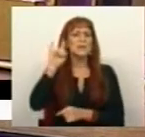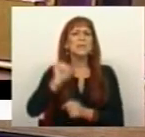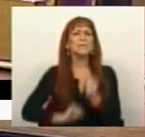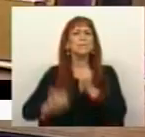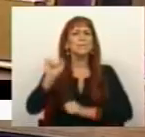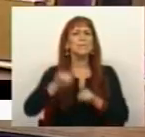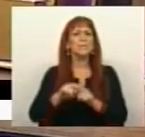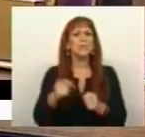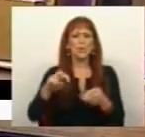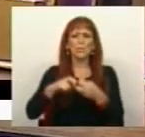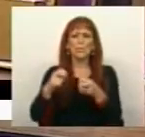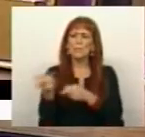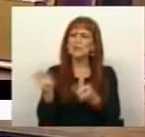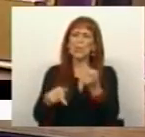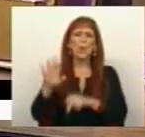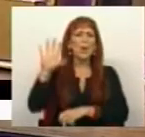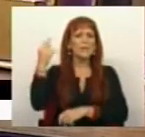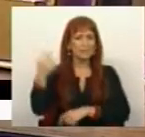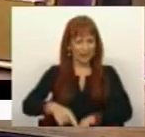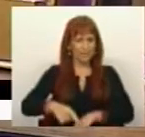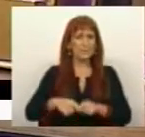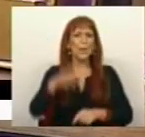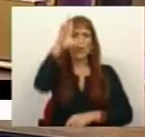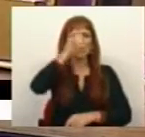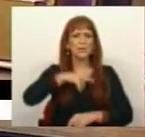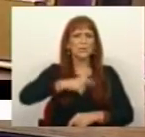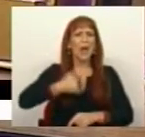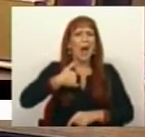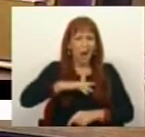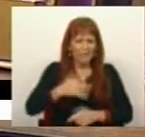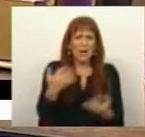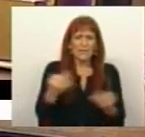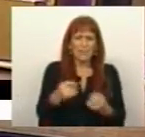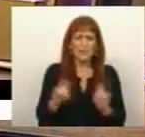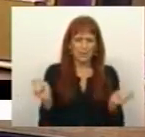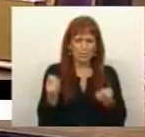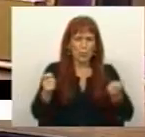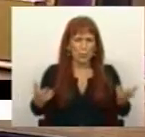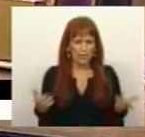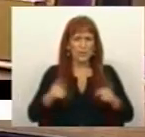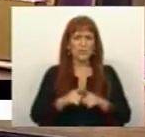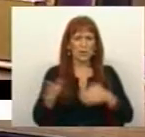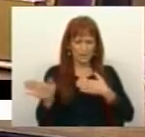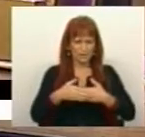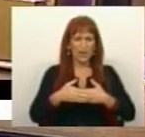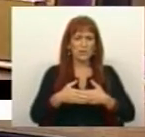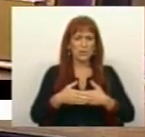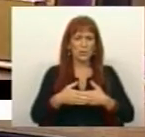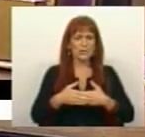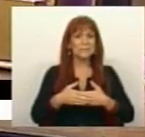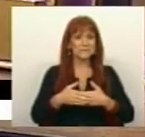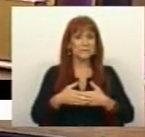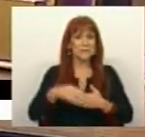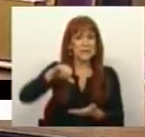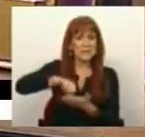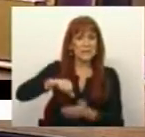refere aos incidentes que aí têm decorrido? O Governo português quer realmente promover o fecho, o encerramento